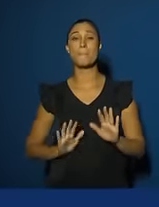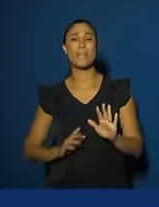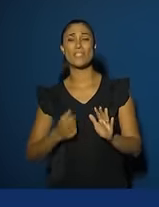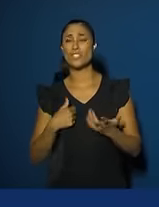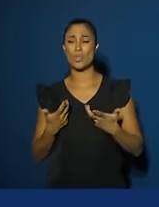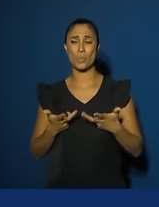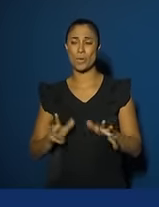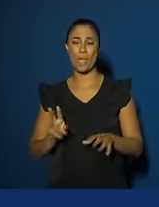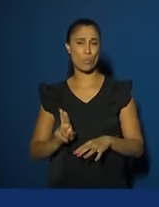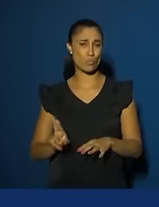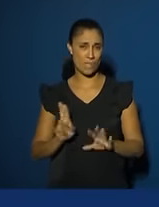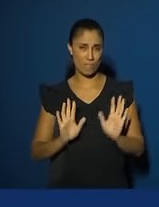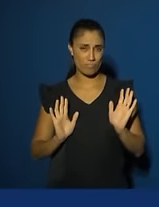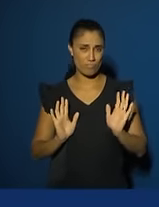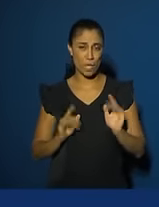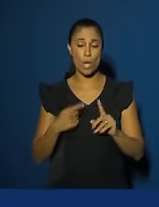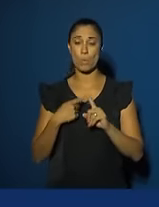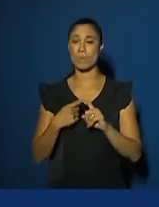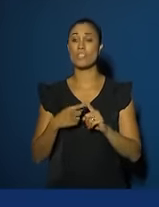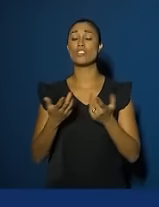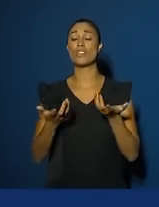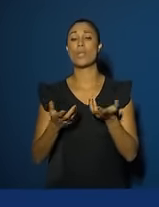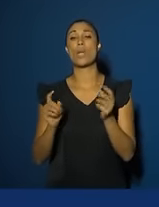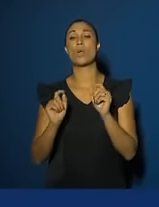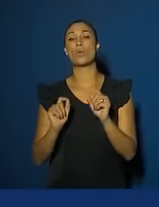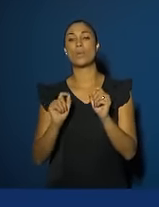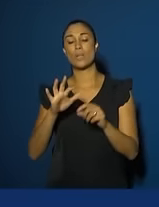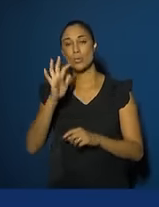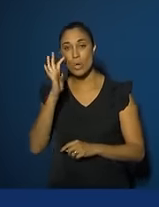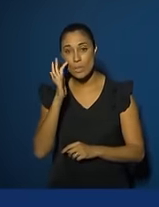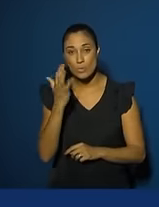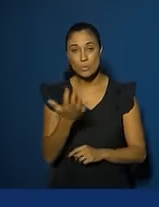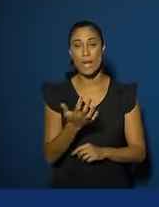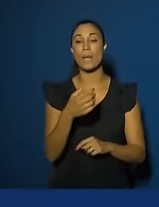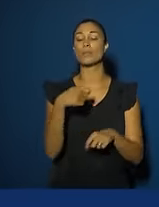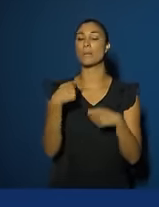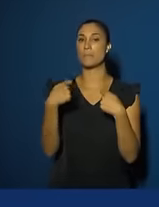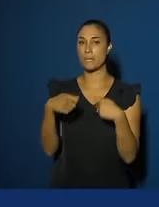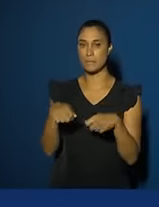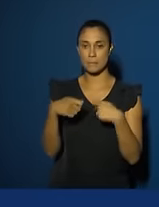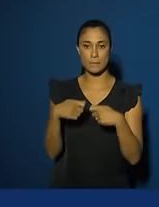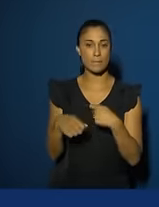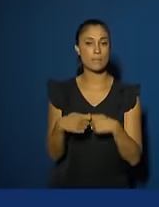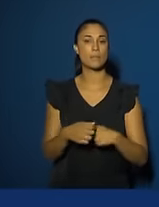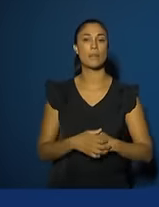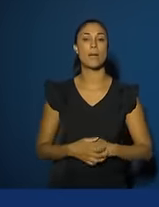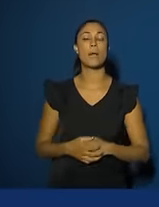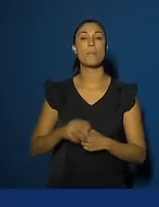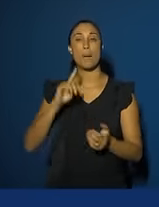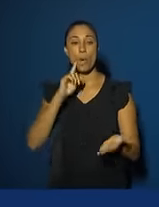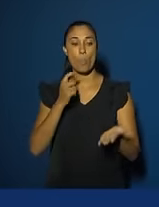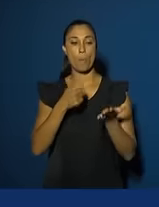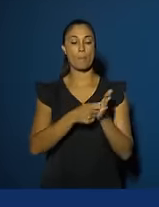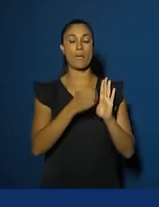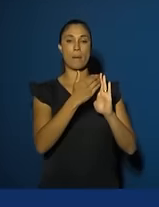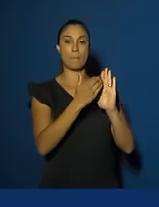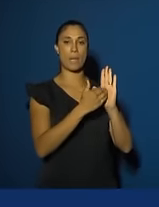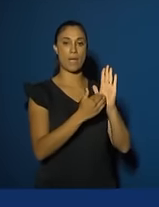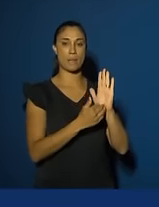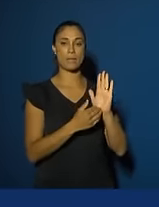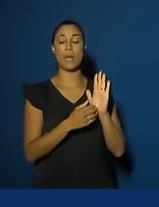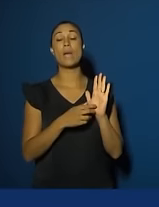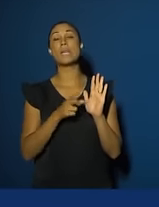nós não queremos nem usar porque nós queremos ir atrás do resultado necessário para cumprir a meta sem